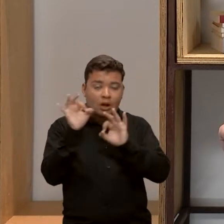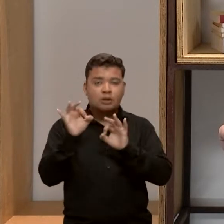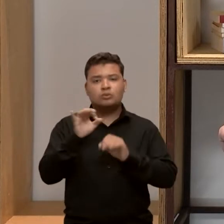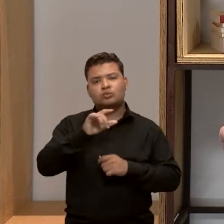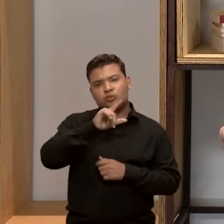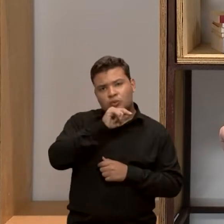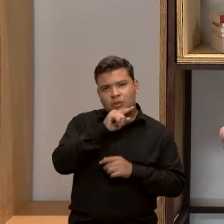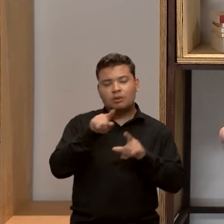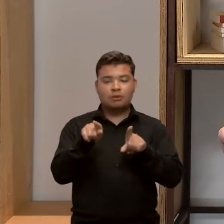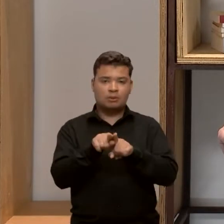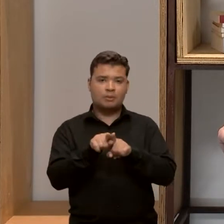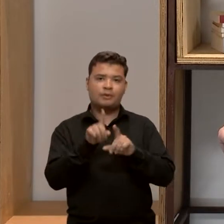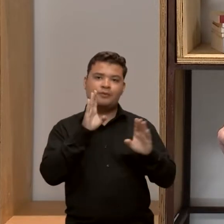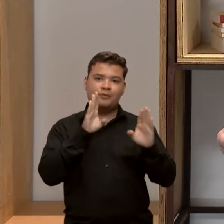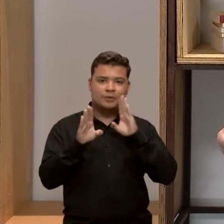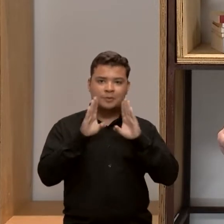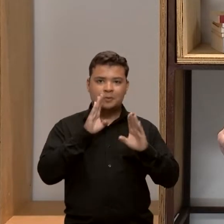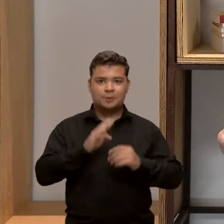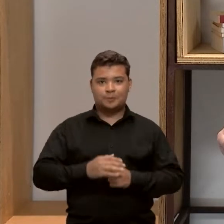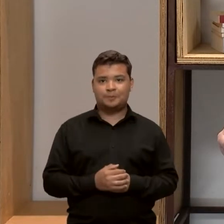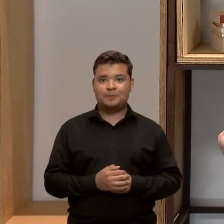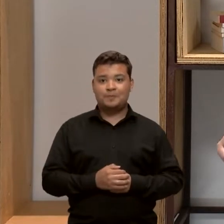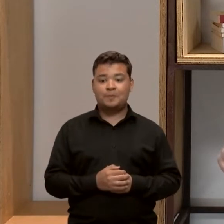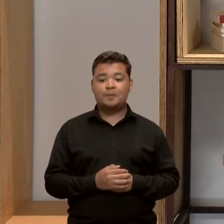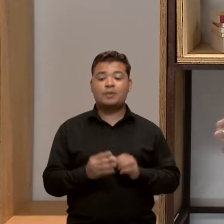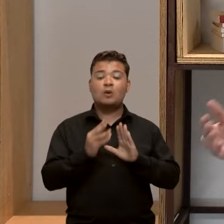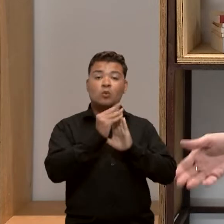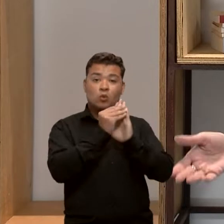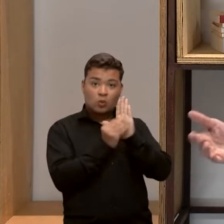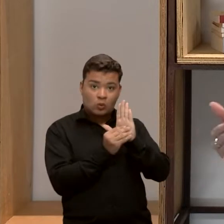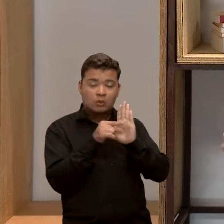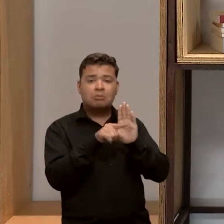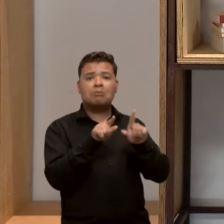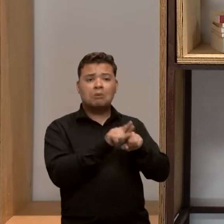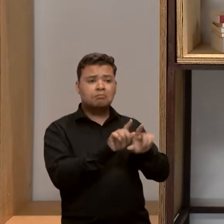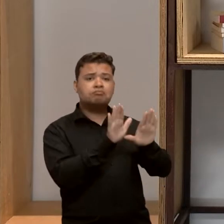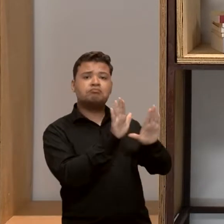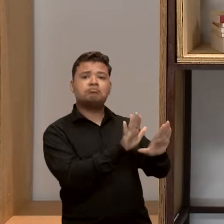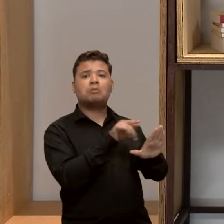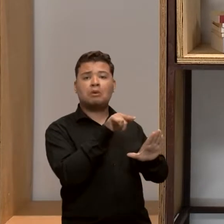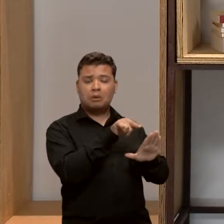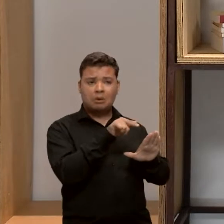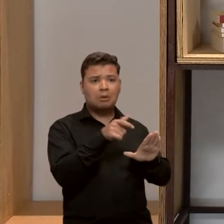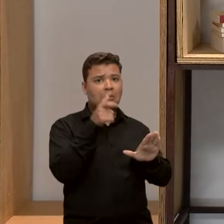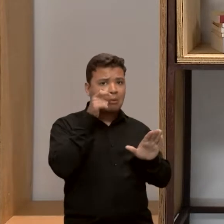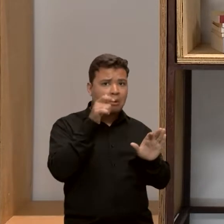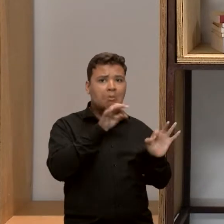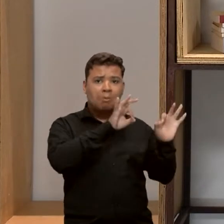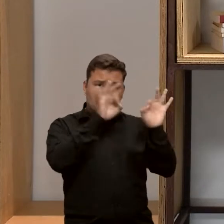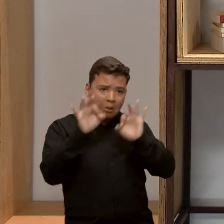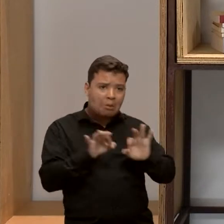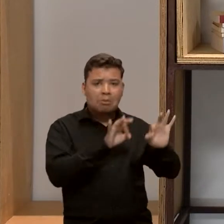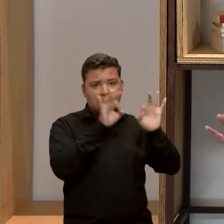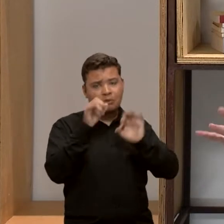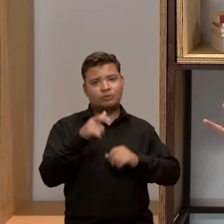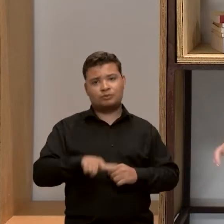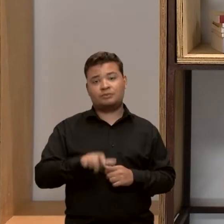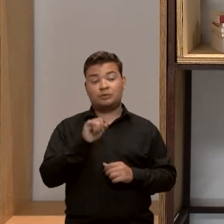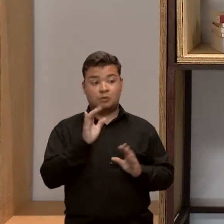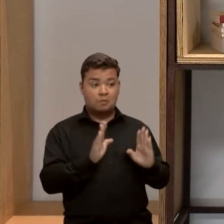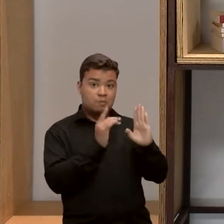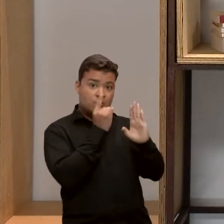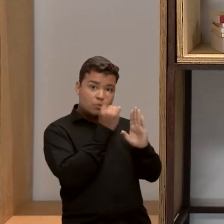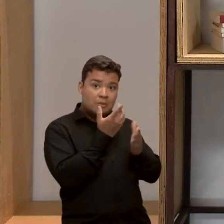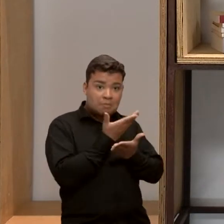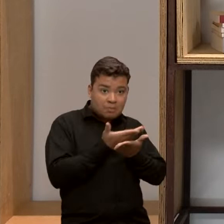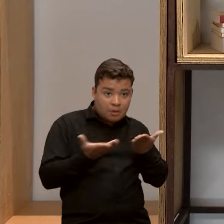no Facebook. O conteúdo também fica disponível para você ver e rever. Se perdeu o primeiro bloco da conversa, só buscar